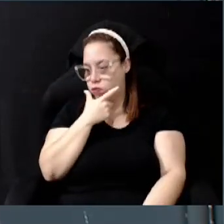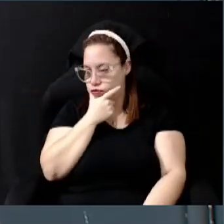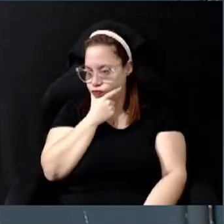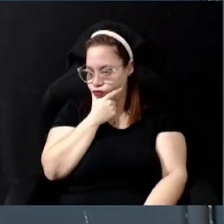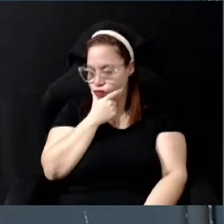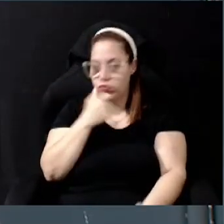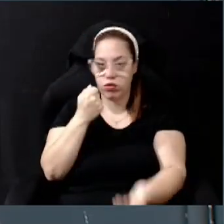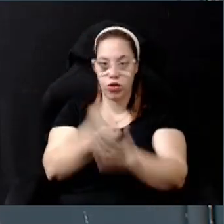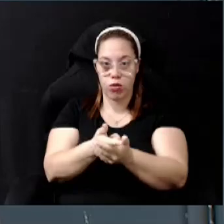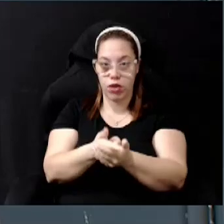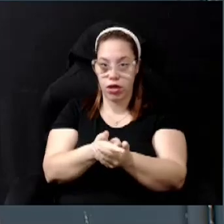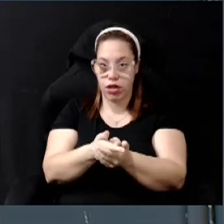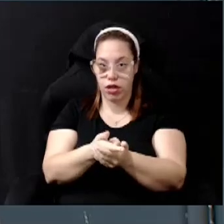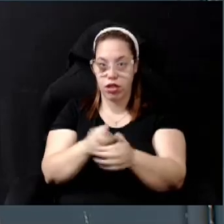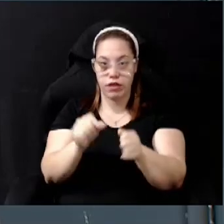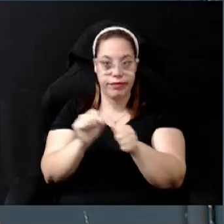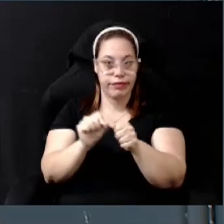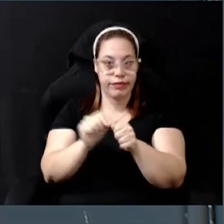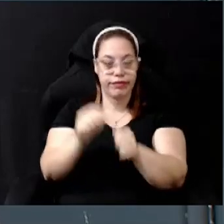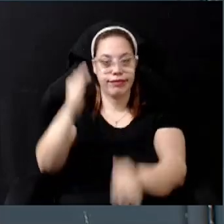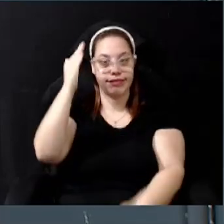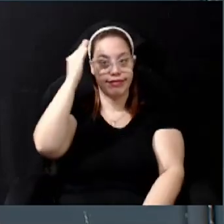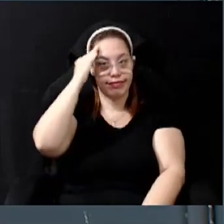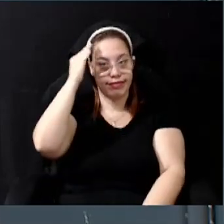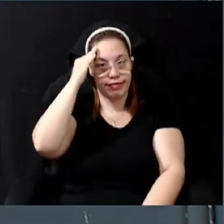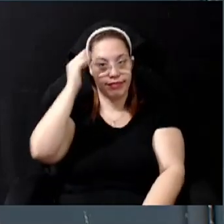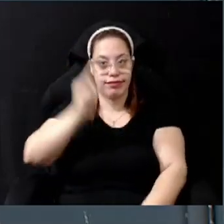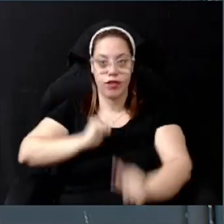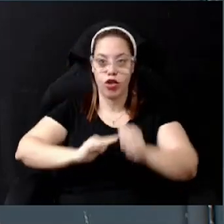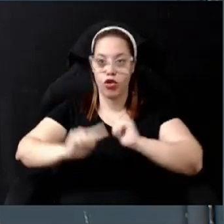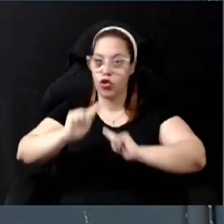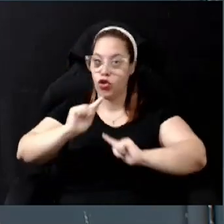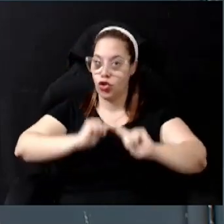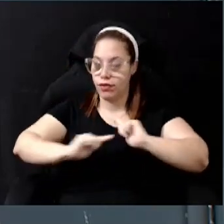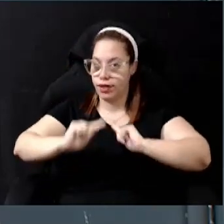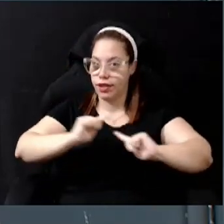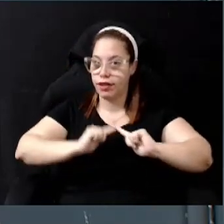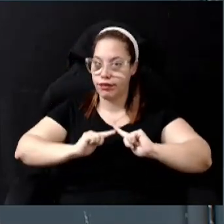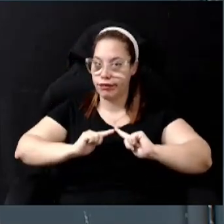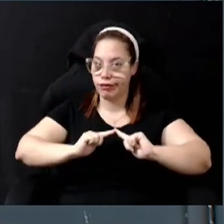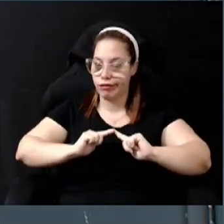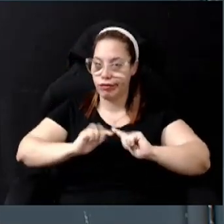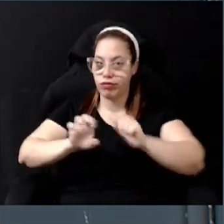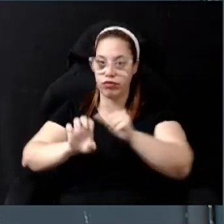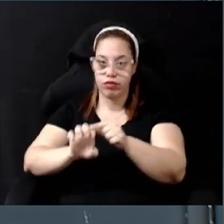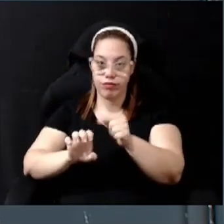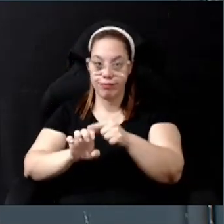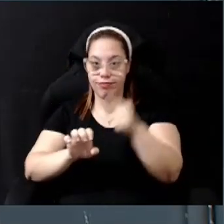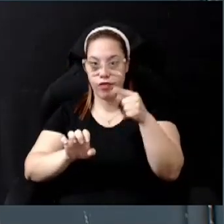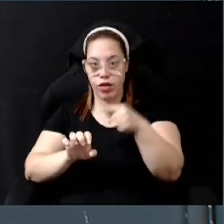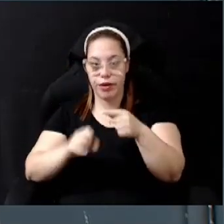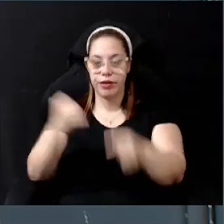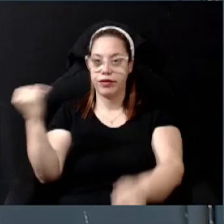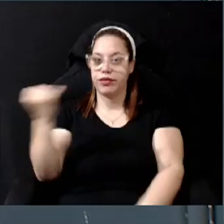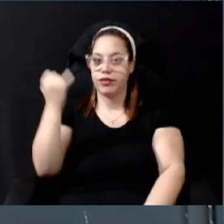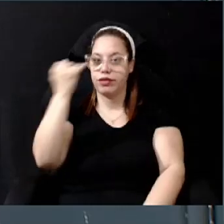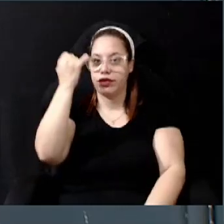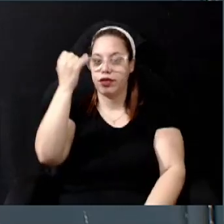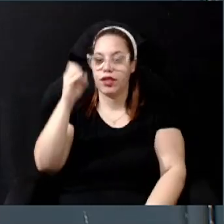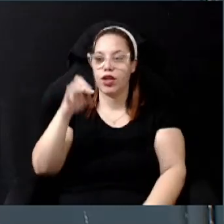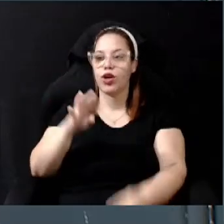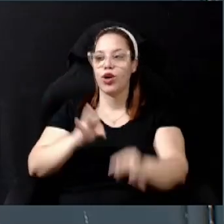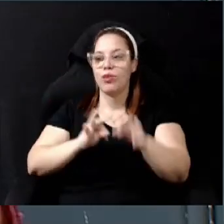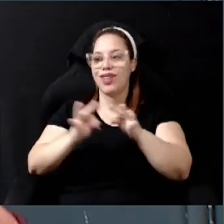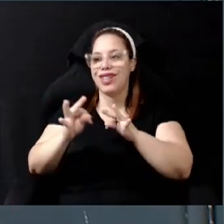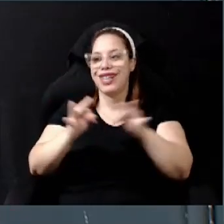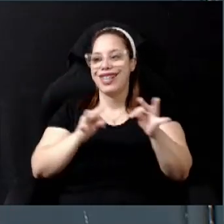fazer. E aí eu entendi que gestão, gerir o empreendimentos era mais importante do que só a minha técnica.